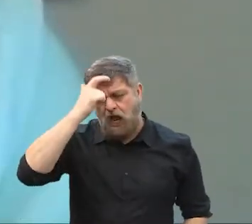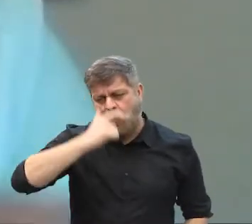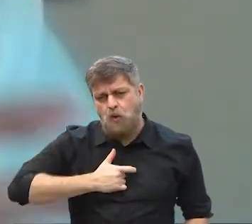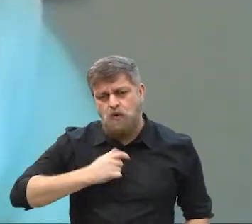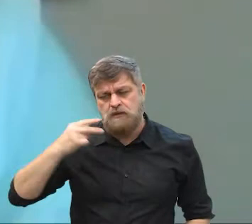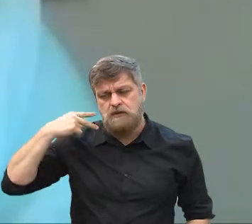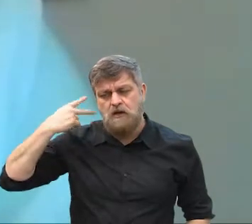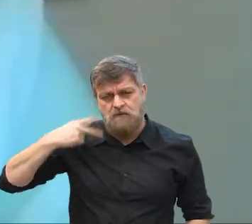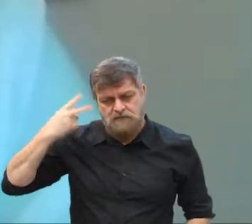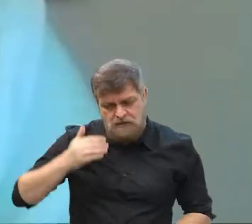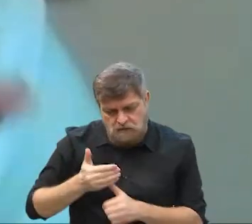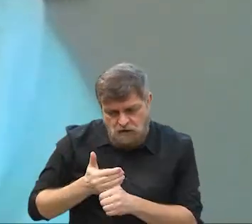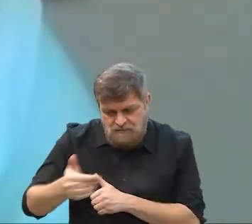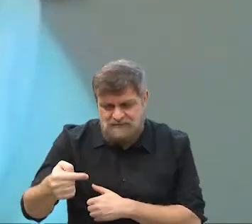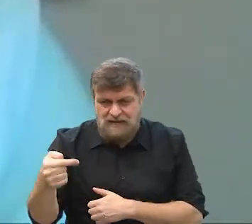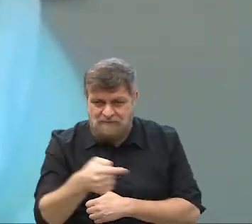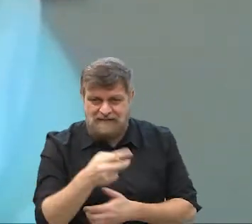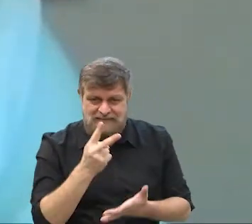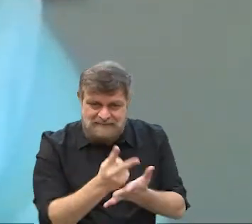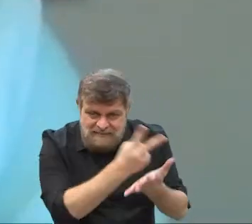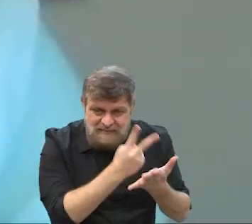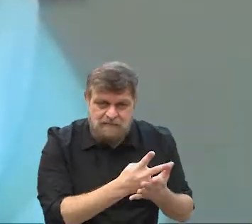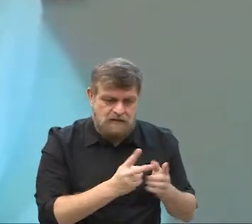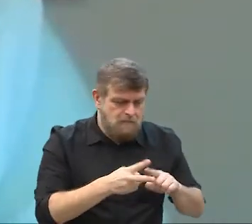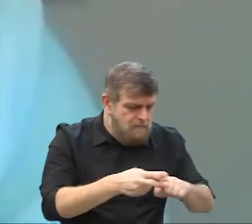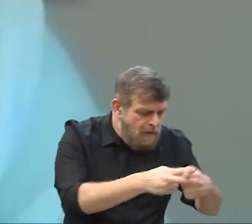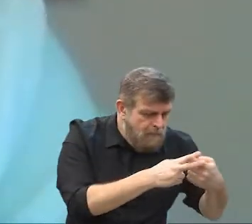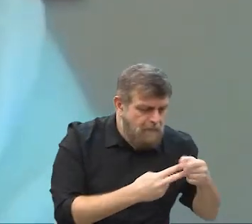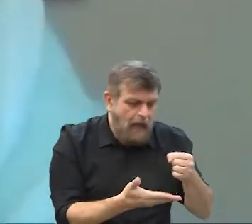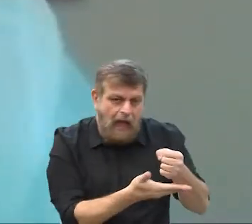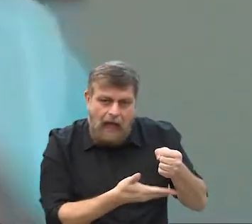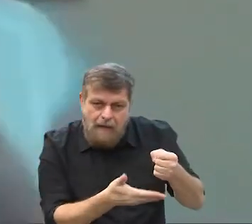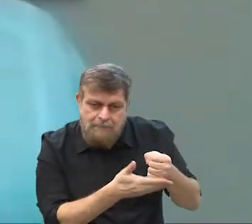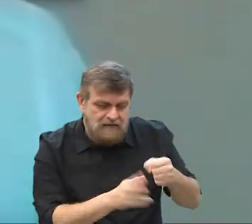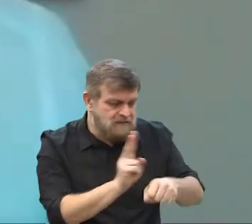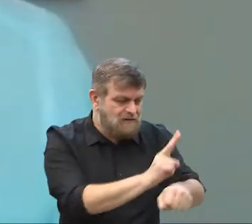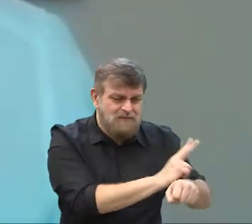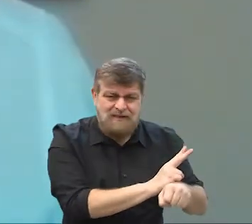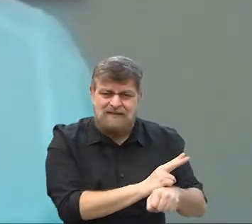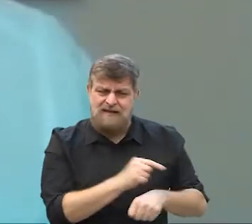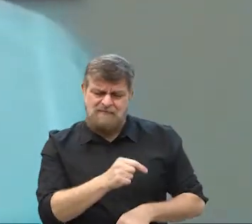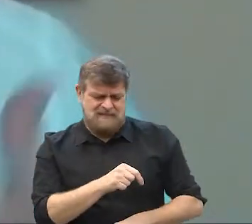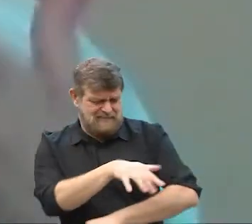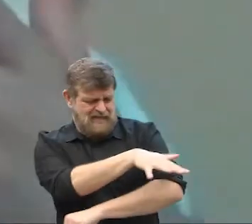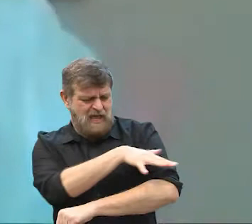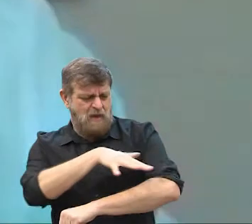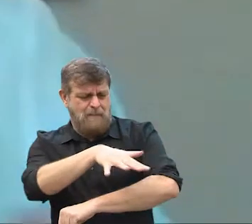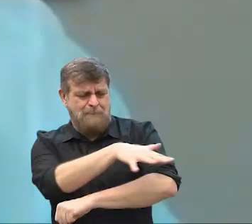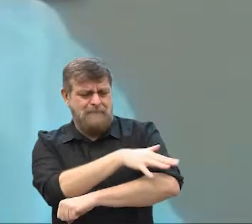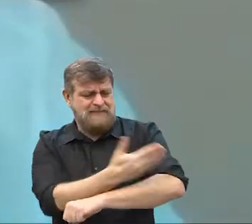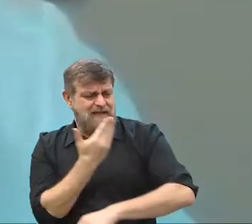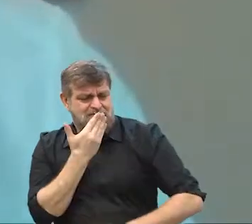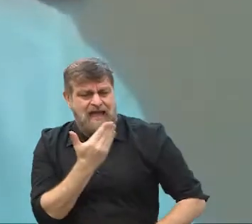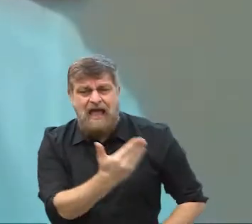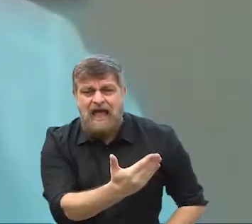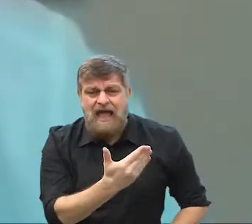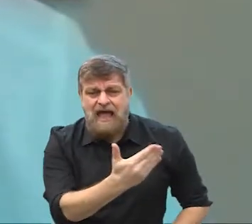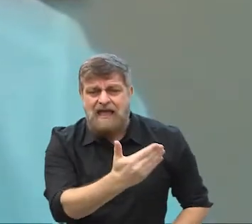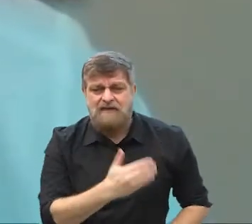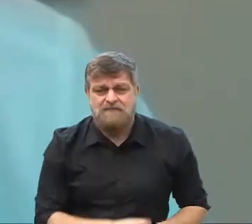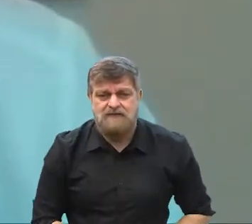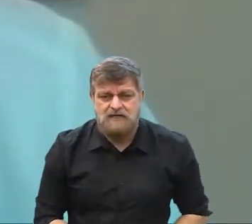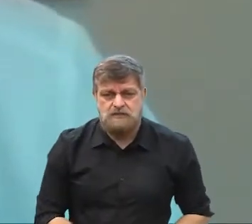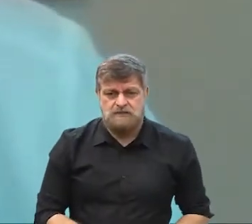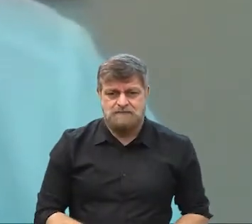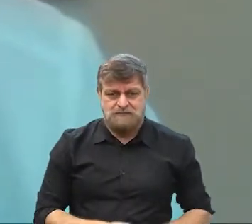ela sempre teve uma manutenção básica, mas é uma praça que fica bem em frente do SESI